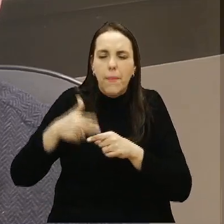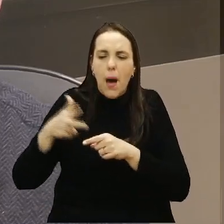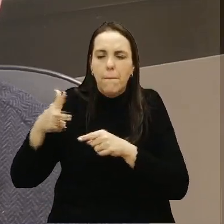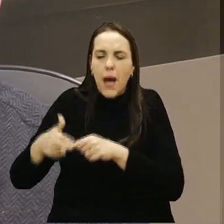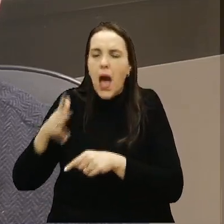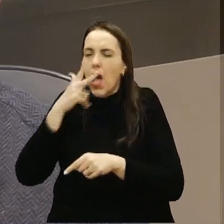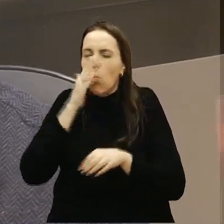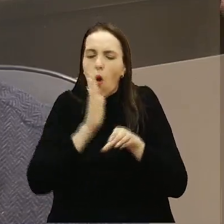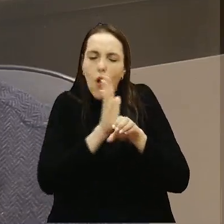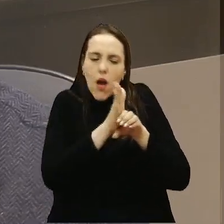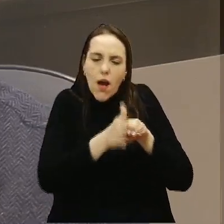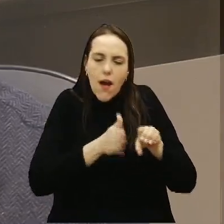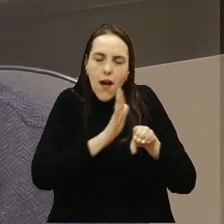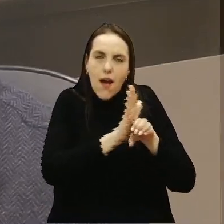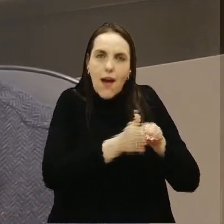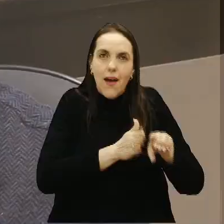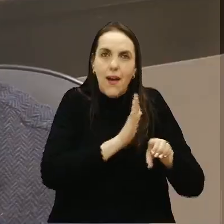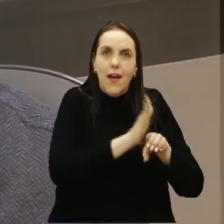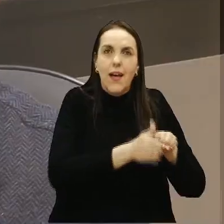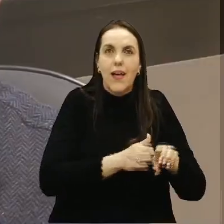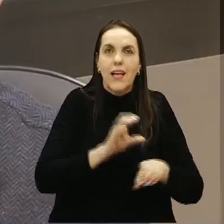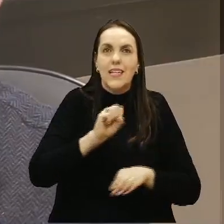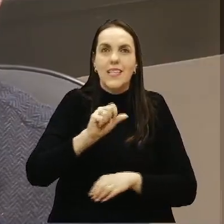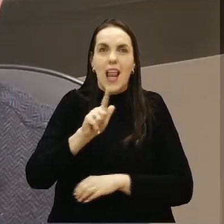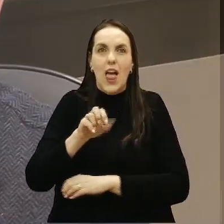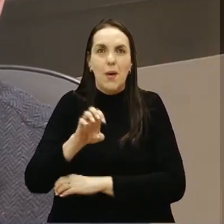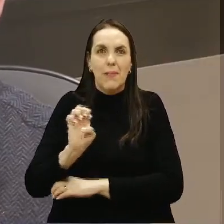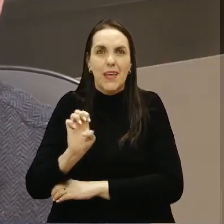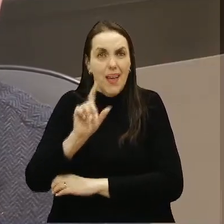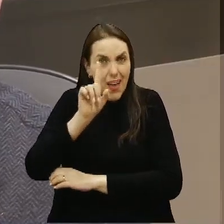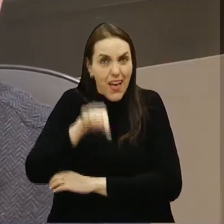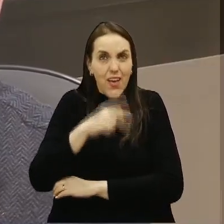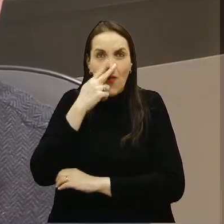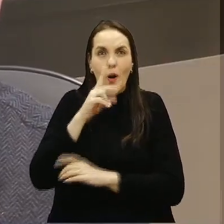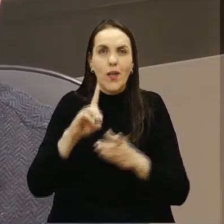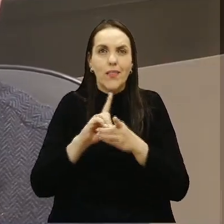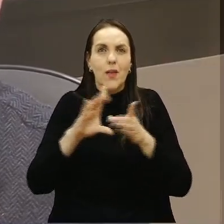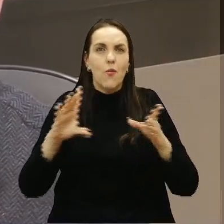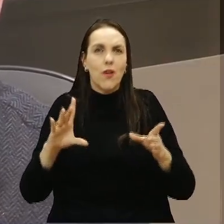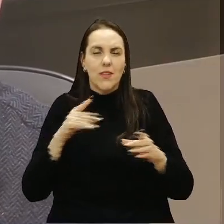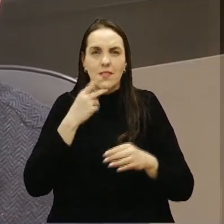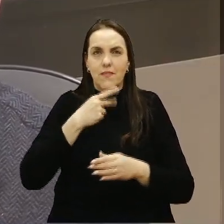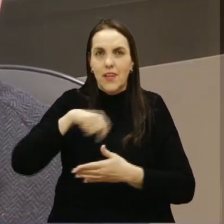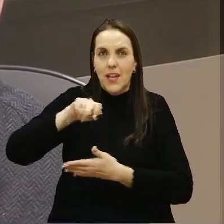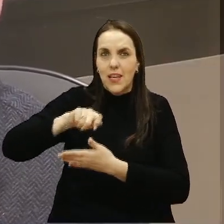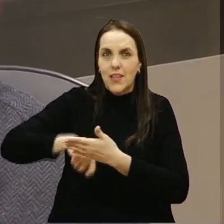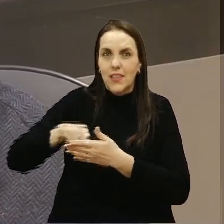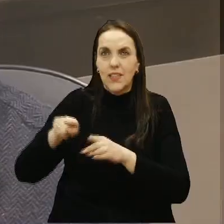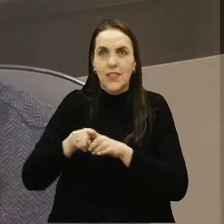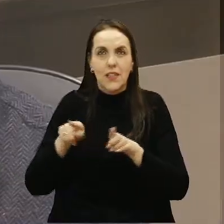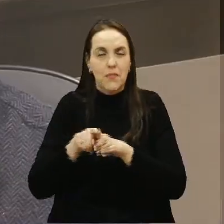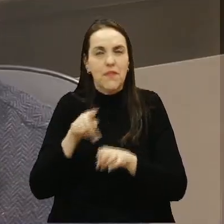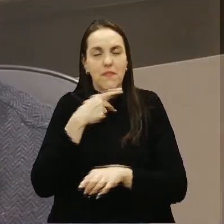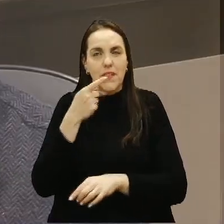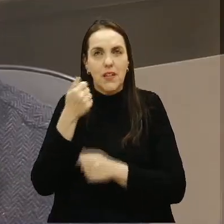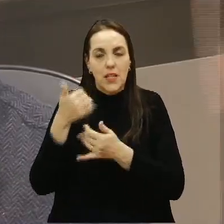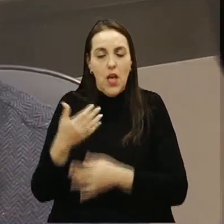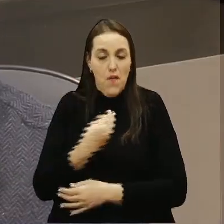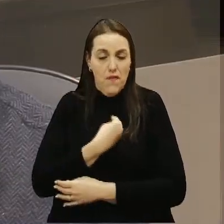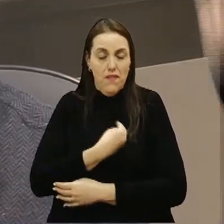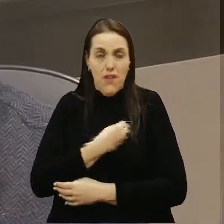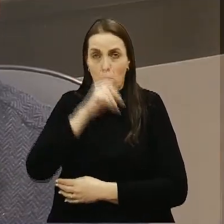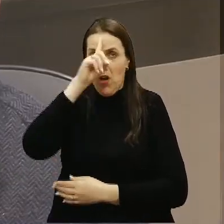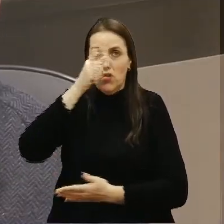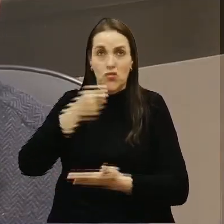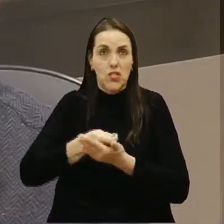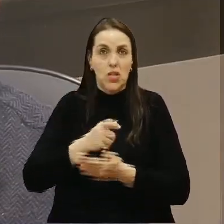com certeza, a democracia, às vezes eu entendo, tem alguns autores, até o Olavo falava sobre isso, às vezes é melhor a gente, então, viver numa ditadura como